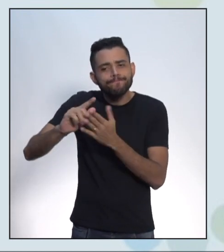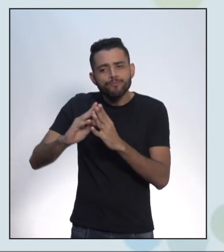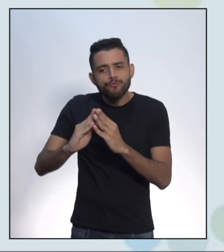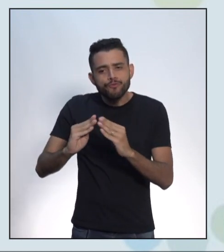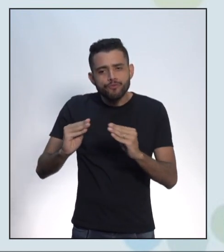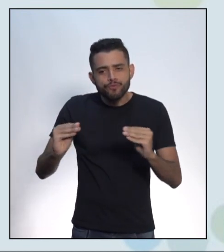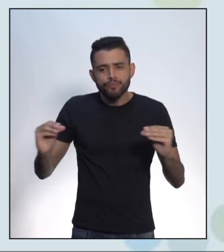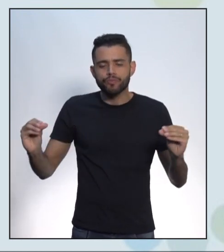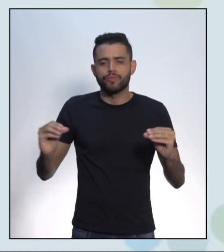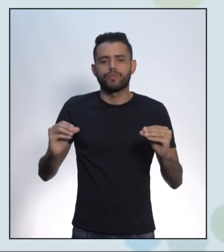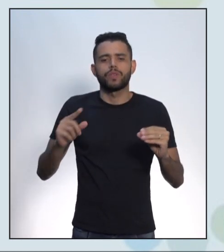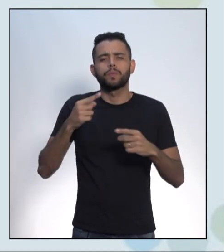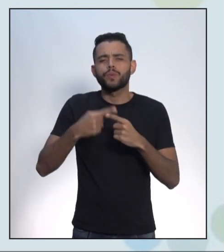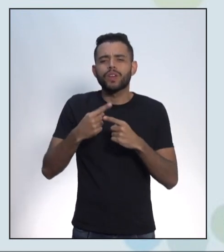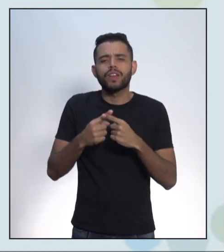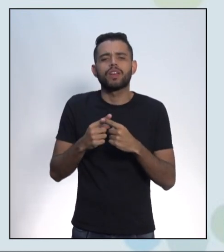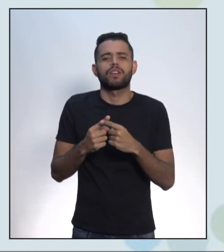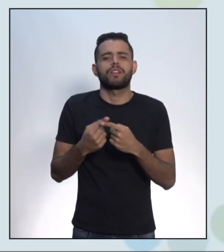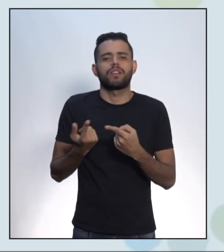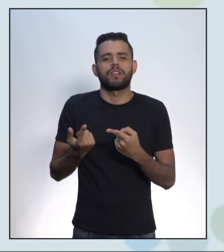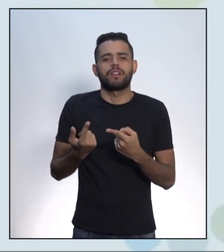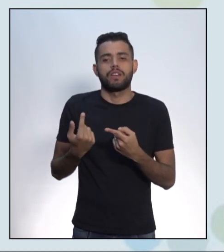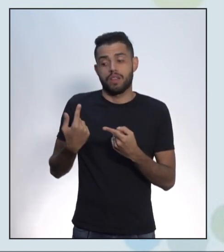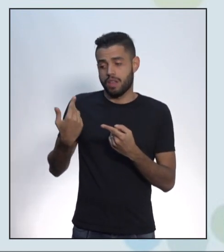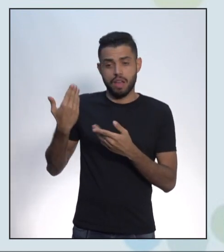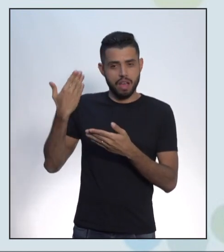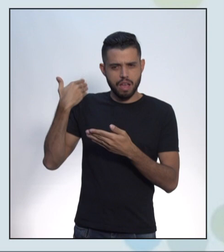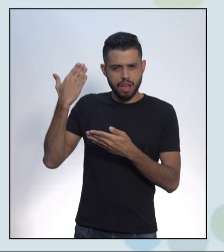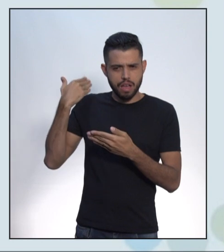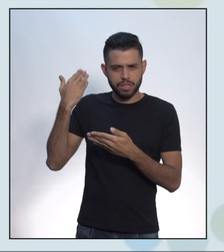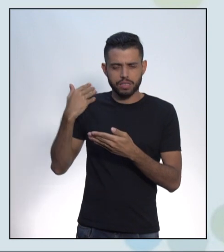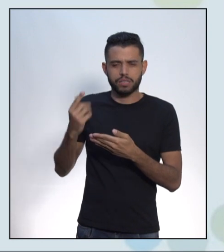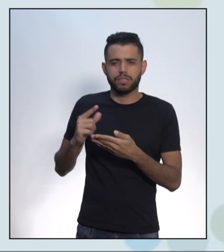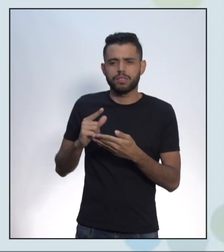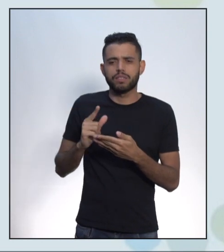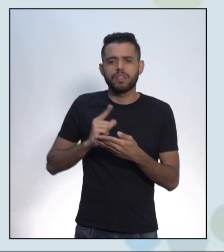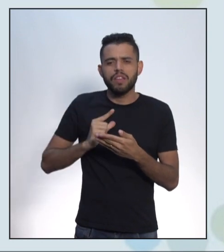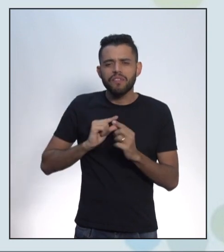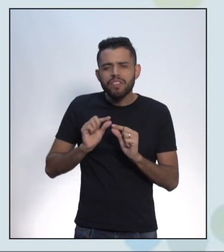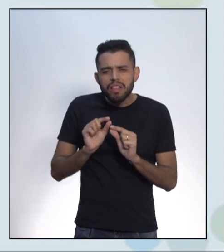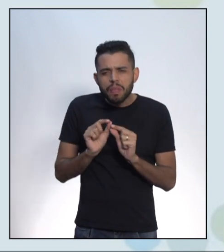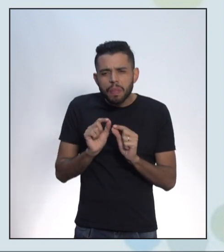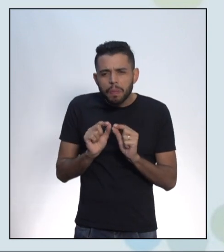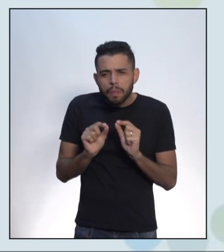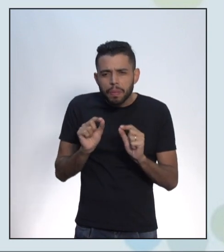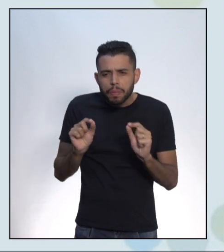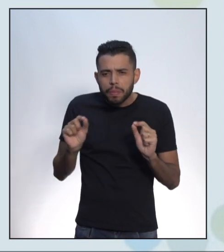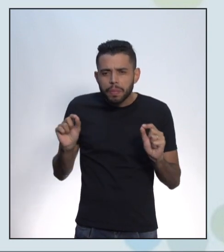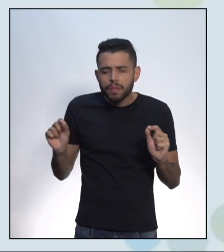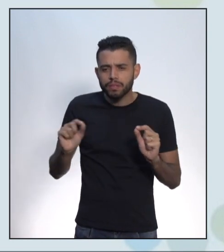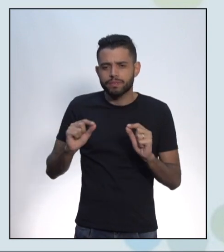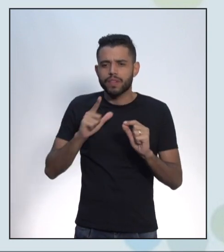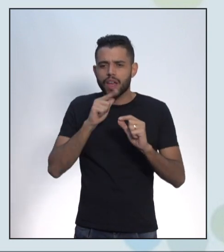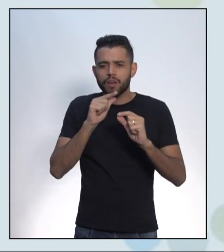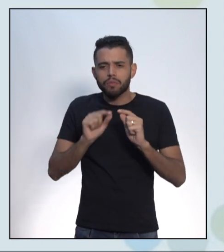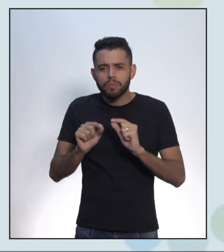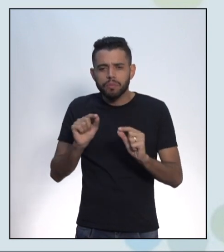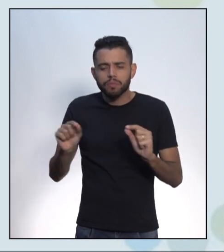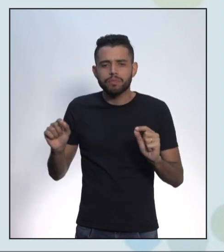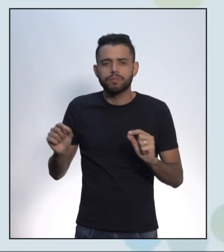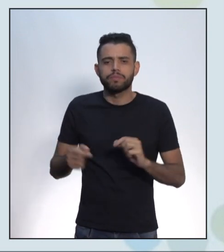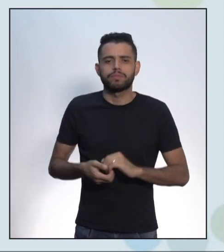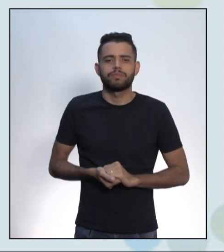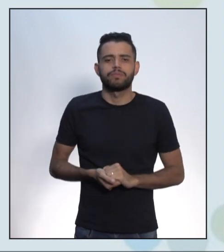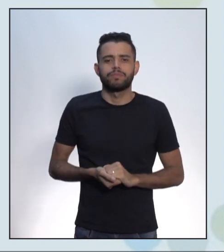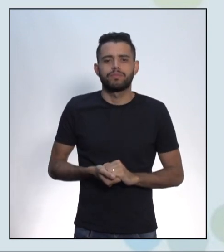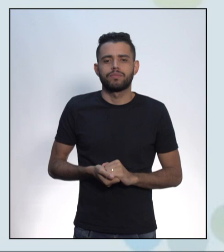filtração? Porque os flóculos que foram formados na câmara de floculação,